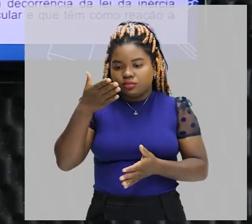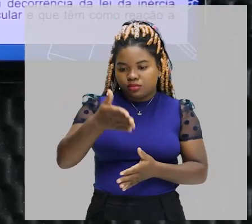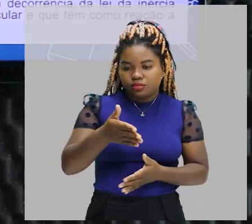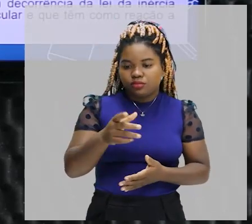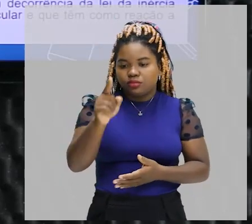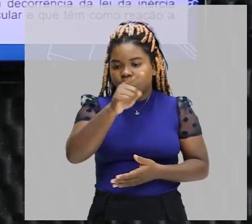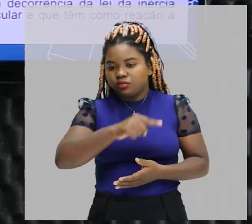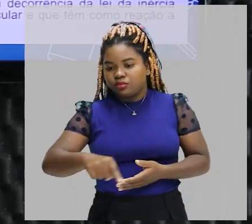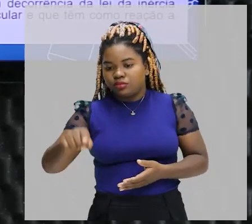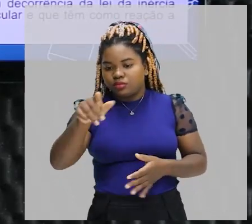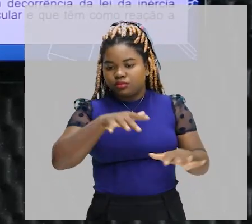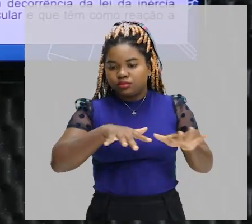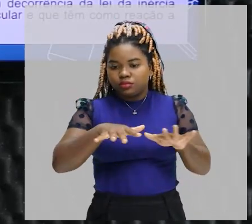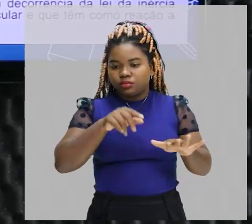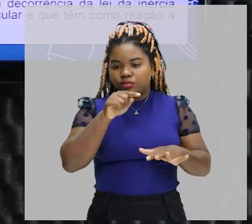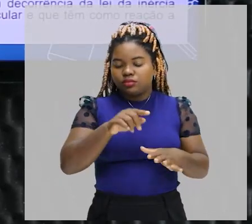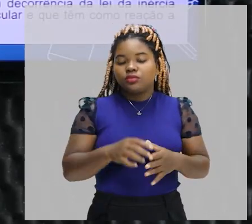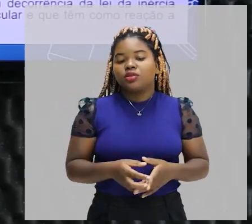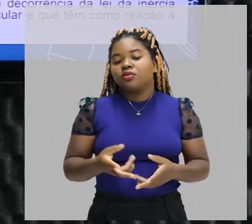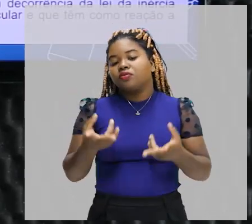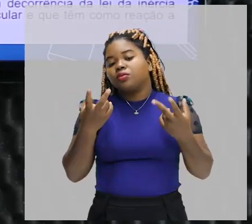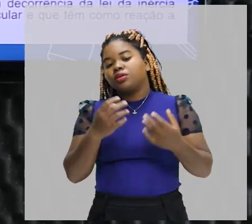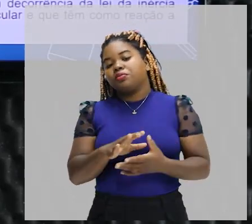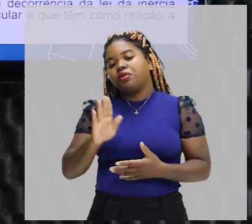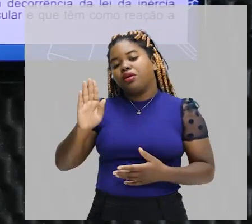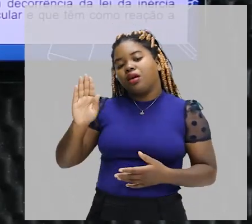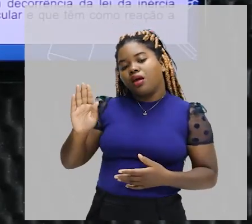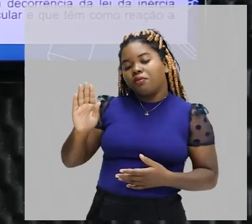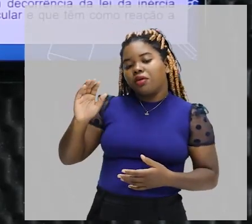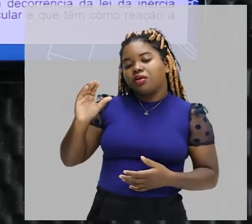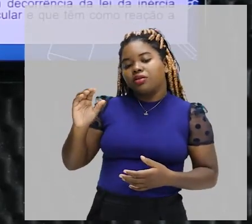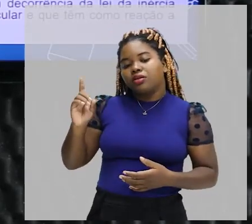Então vamos ver aqui qual é a alternativa. Percebo que tem aqui